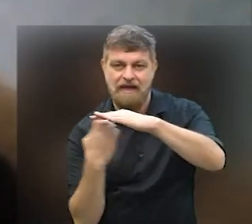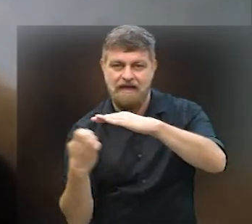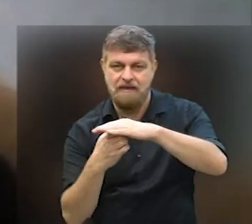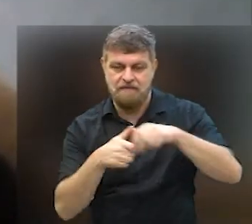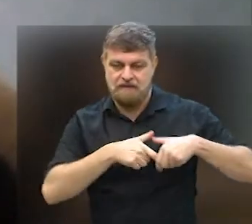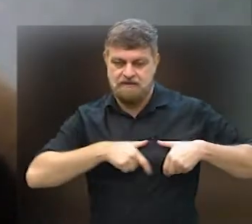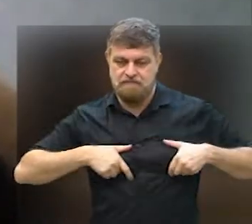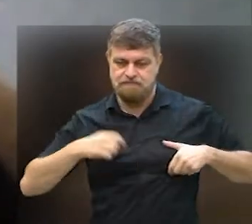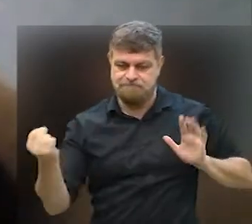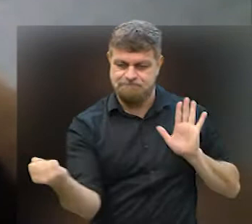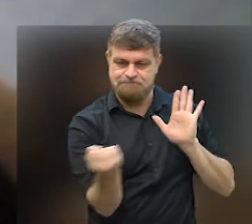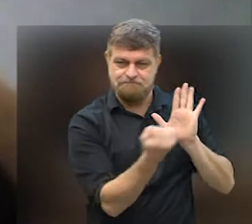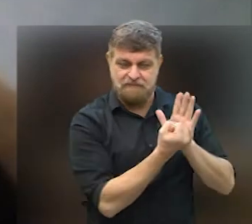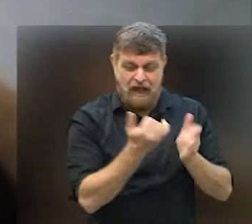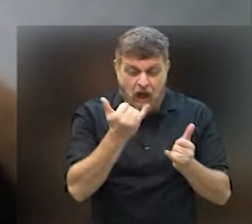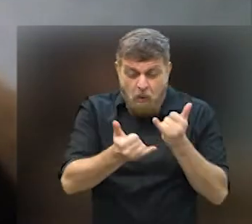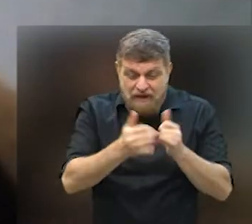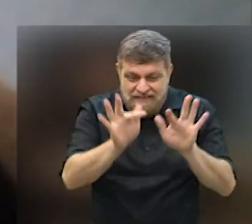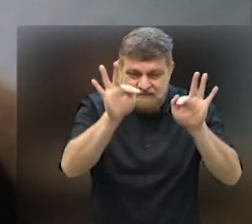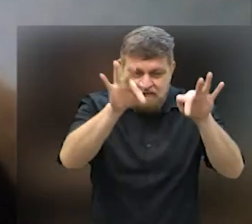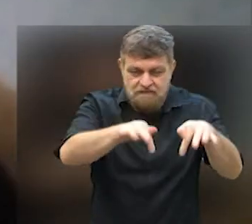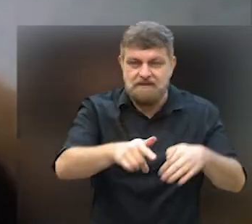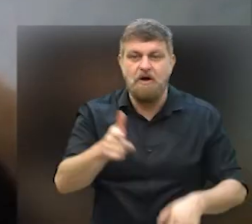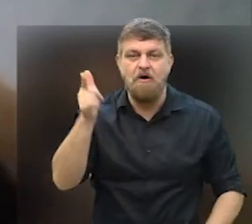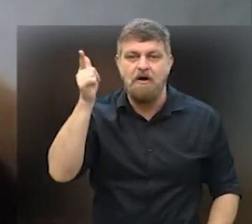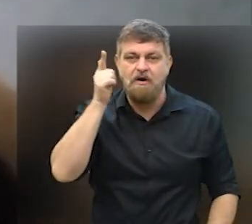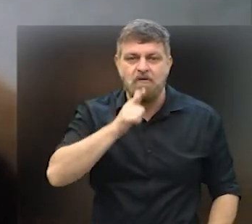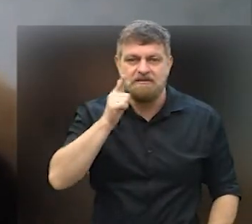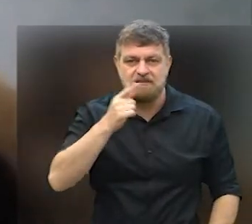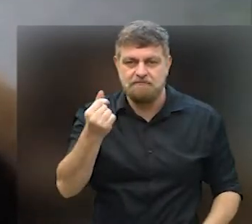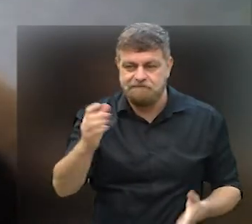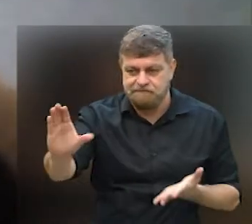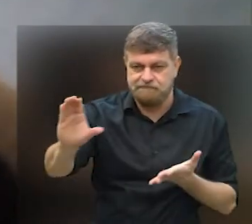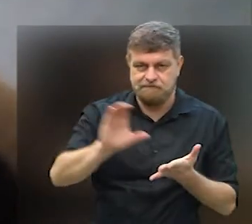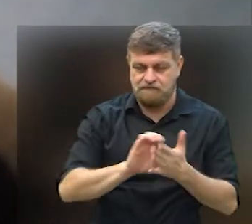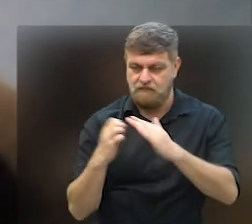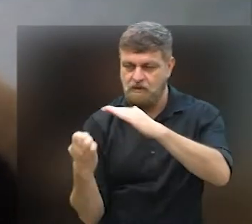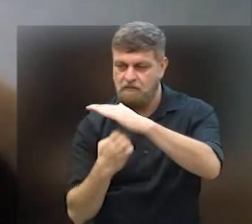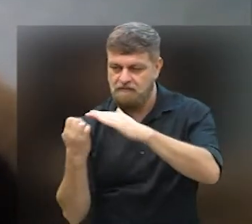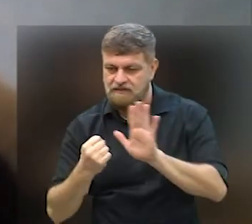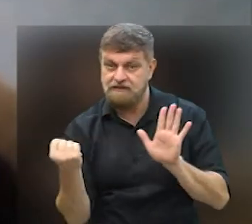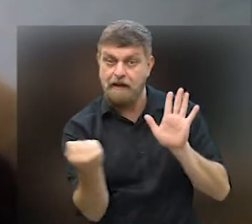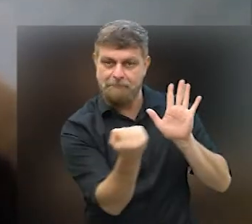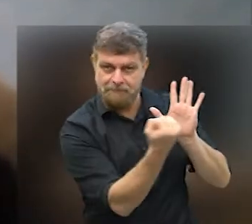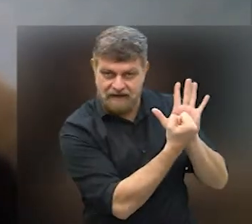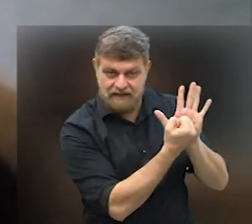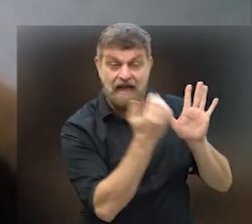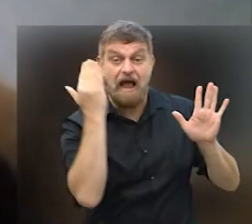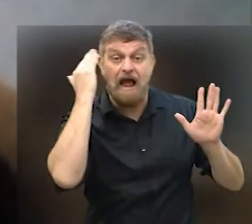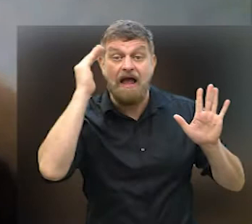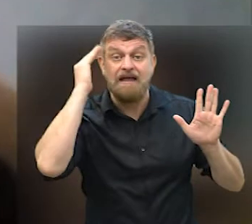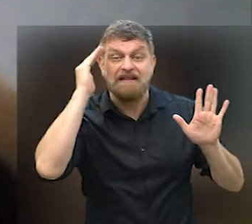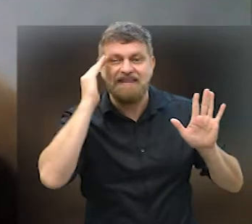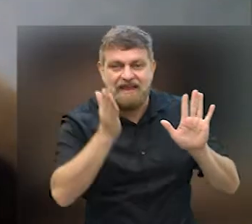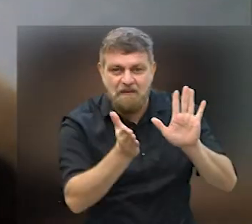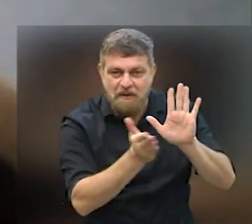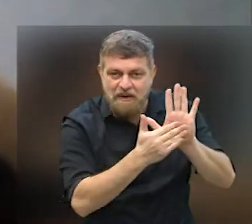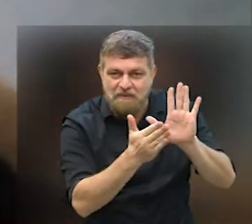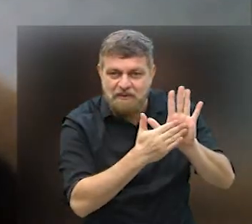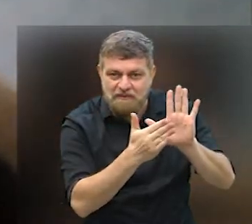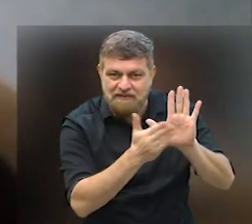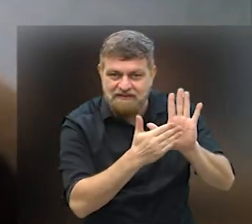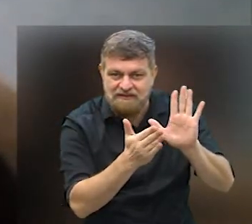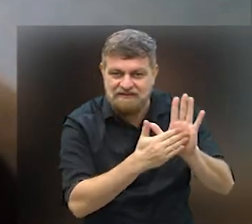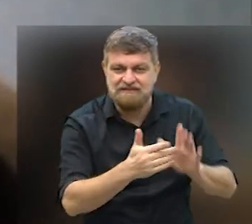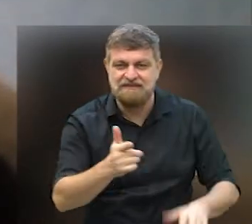patrocinadores. Na reta final dessa jornada, a gente conseguiu falar com algumas marcas, com algumas empresas que entenderam o propósito do